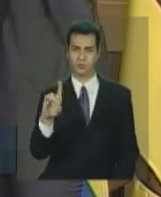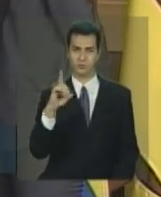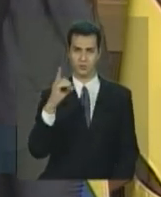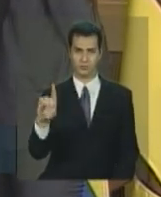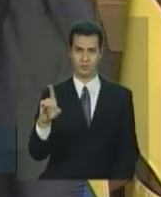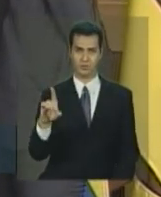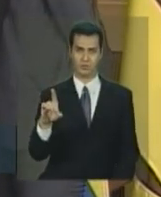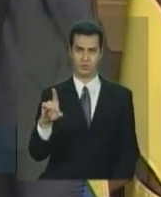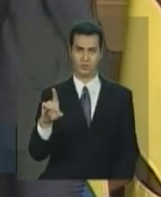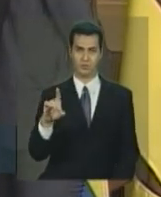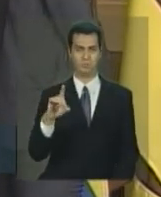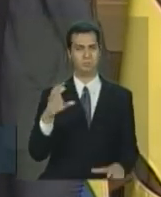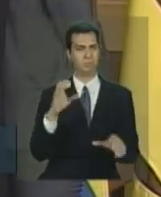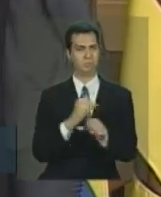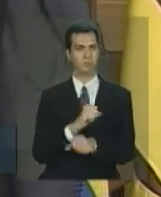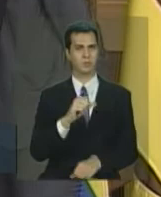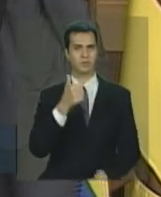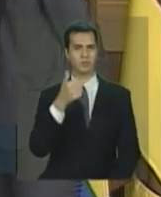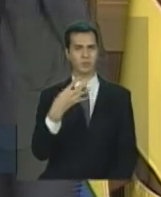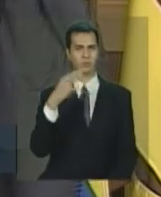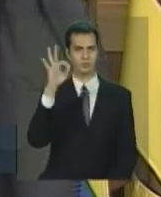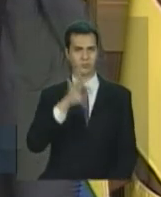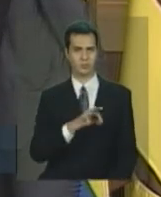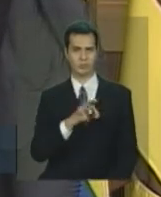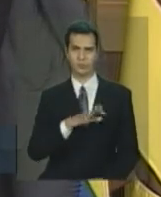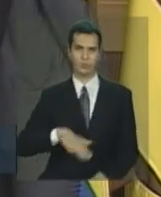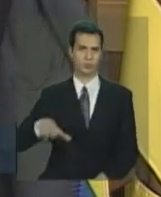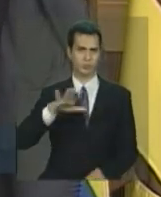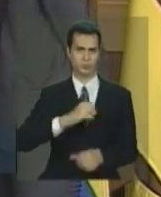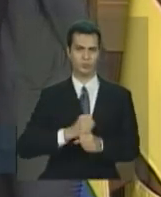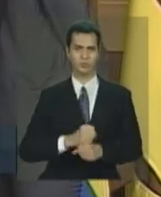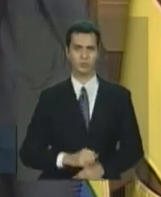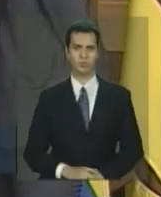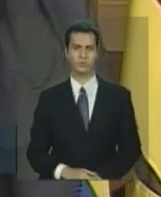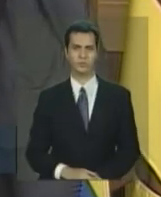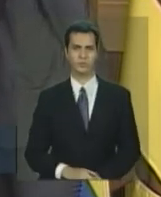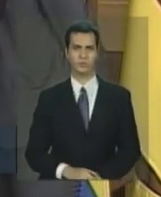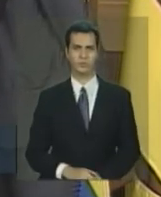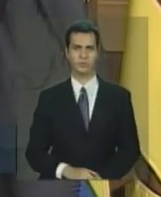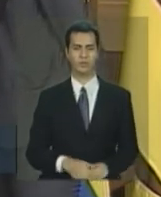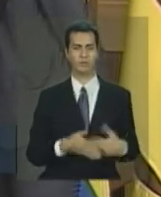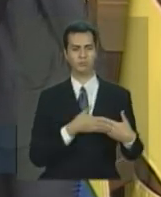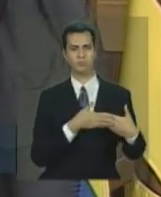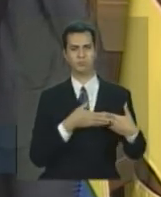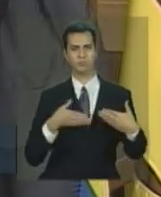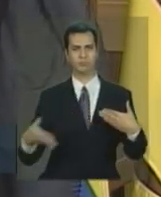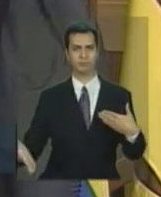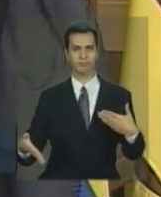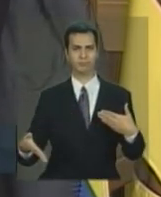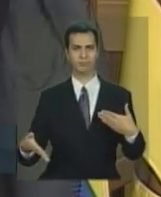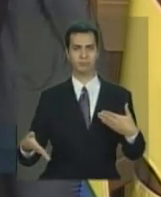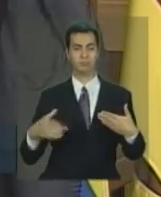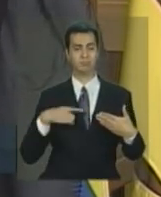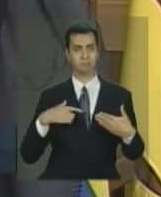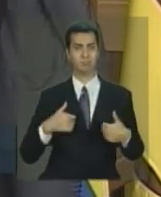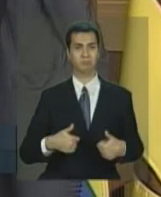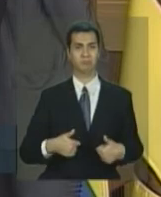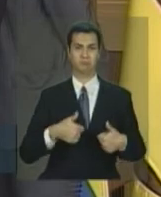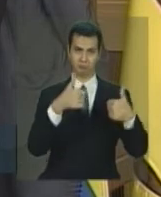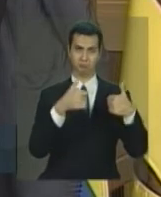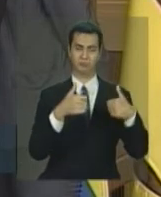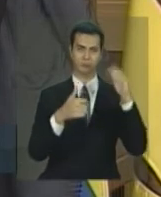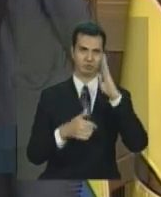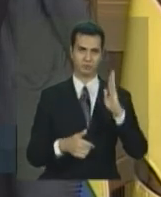dólares, 14% do total. Ao longo desse período, o saldo foi positivo